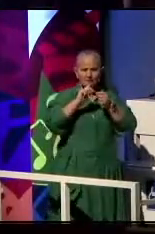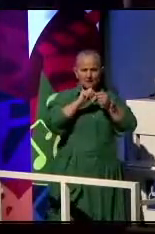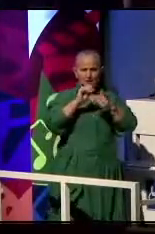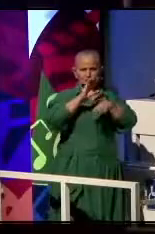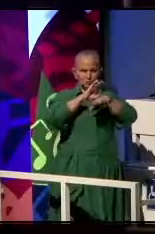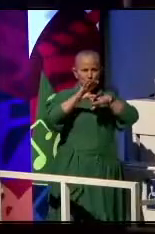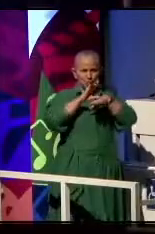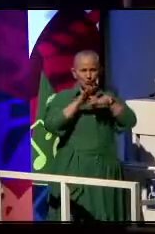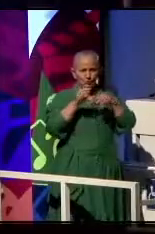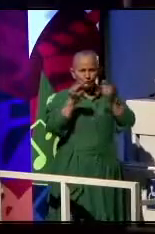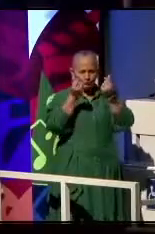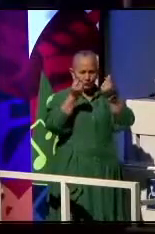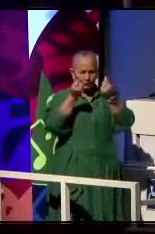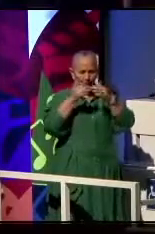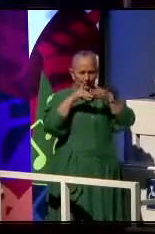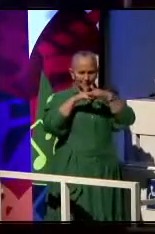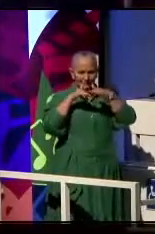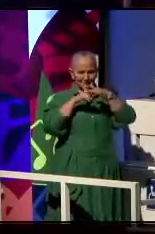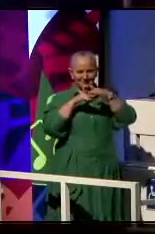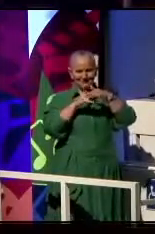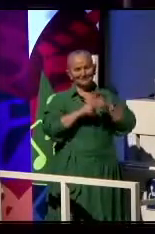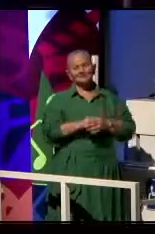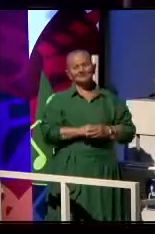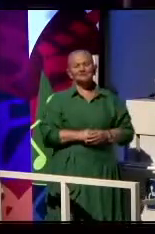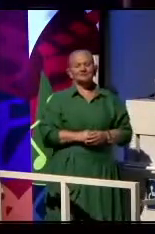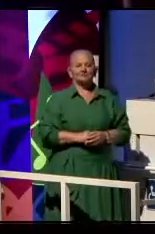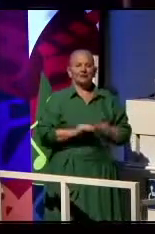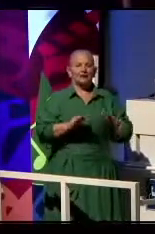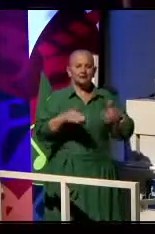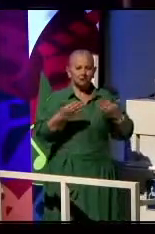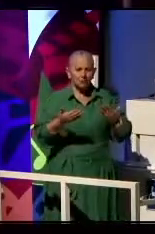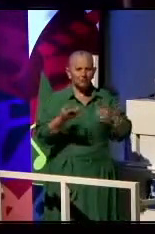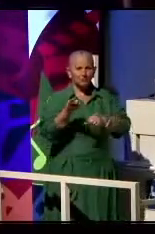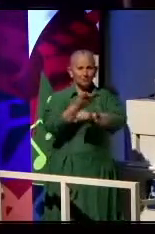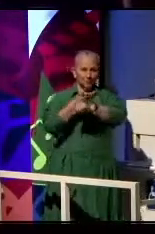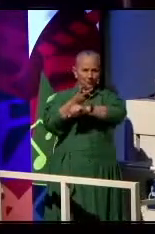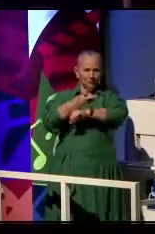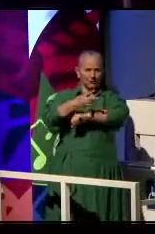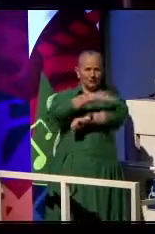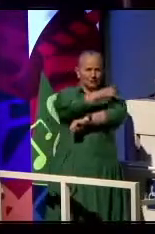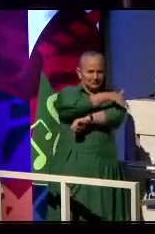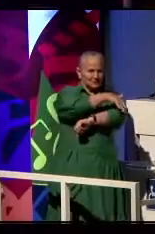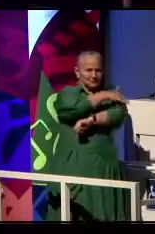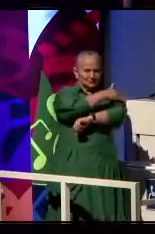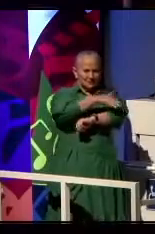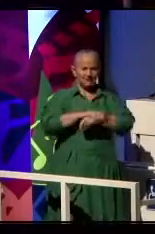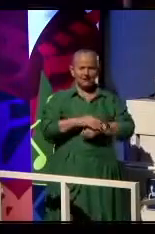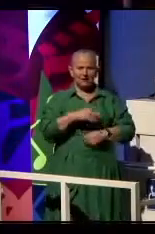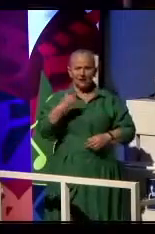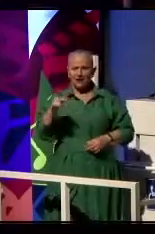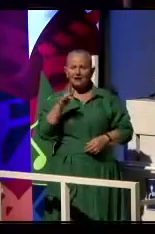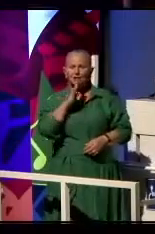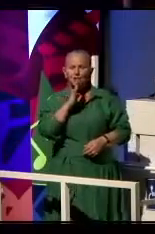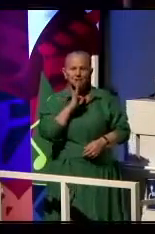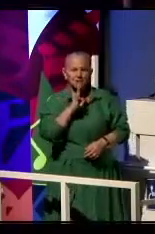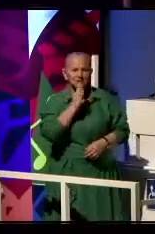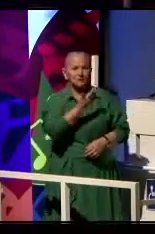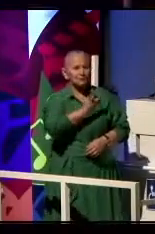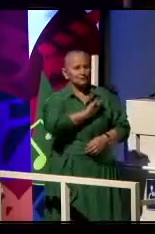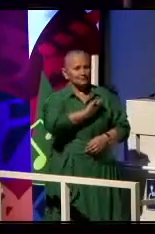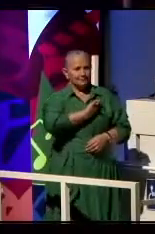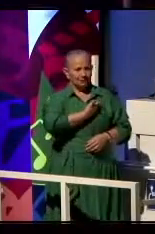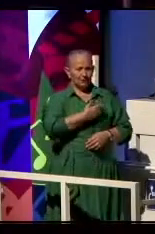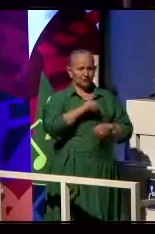fala e gesticula. Isso não aconteceu. Mexe as mãos, explicando as suas fotos. Foram nas esquinas de Belo Horizonte que Milton Nascimento conheceu alguns amigos